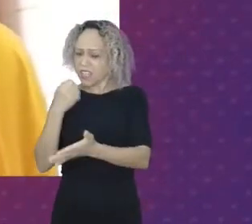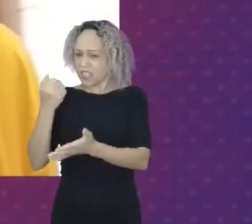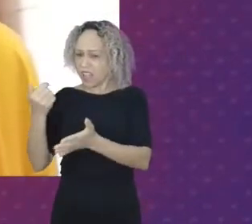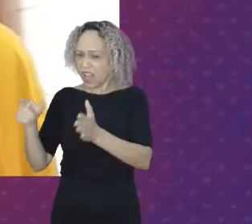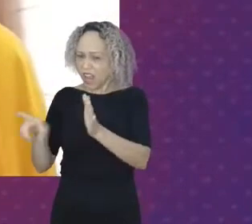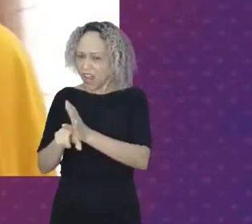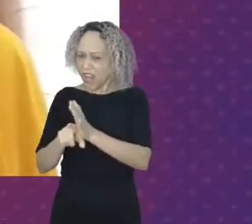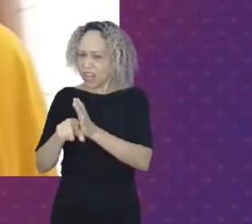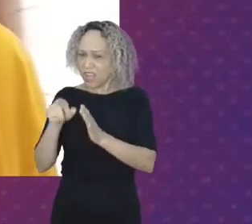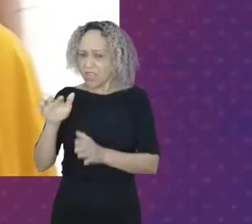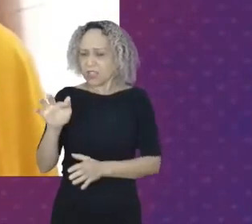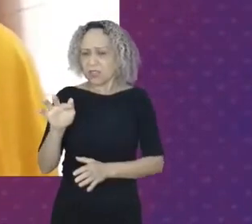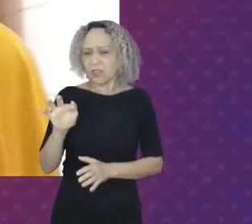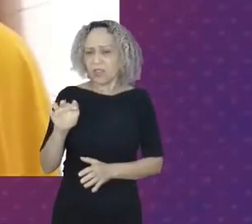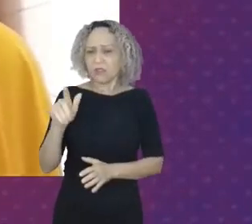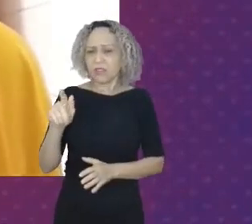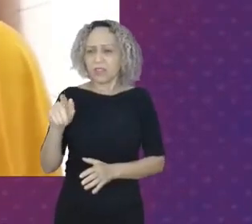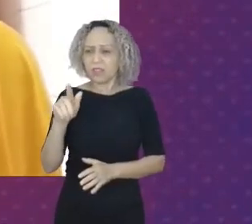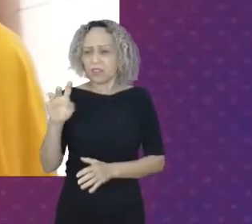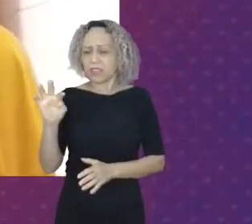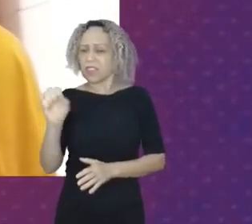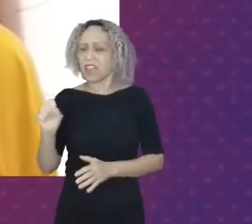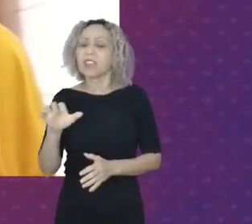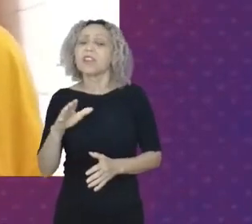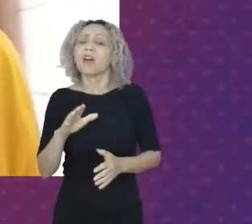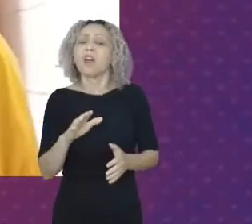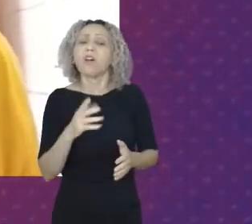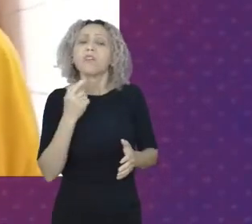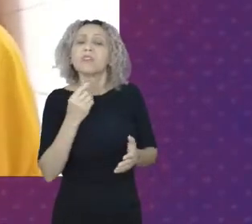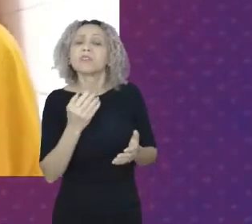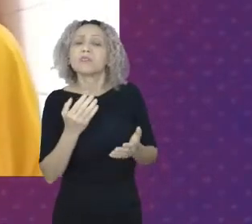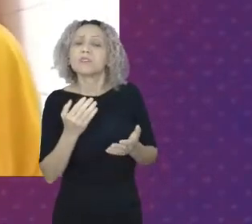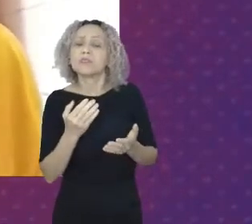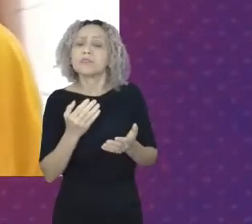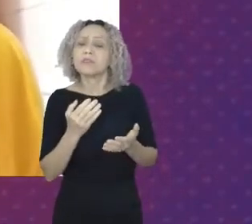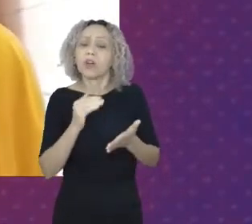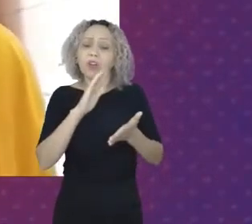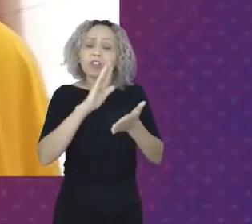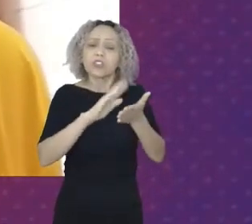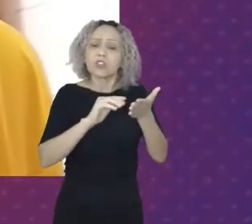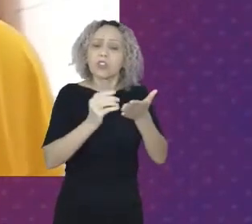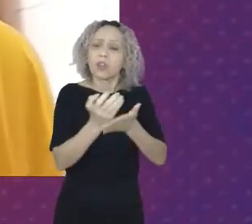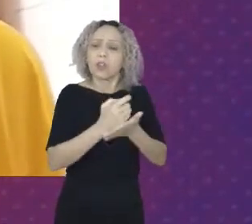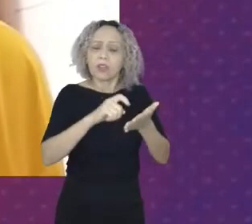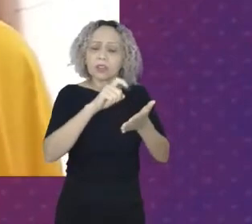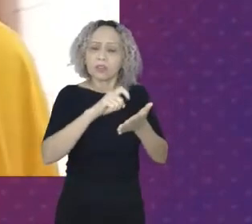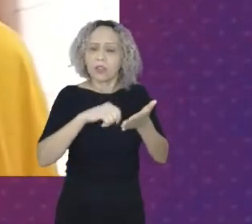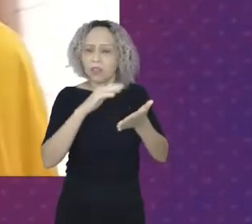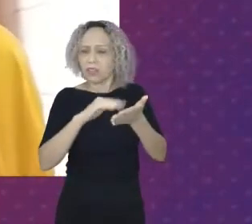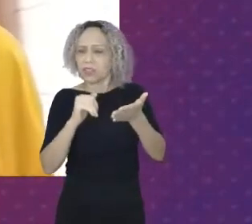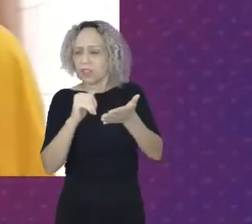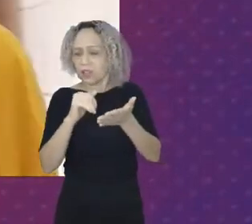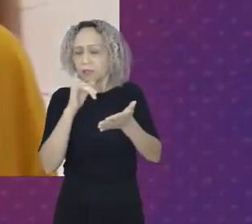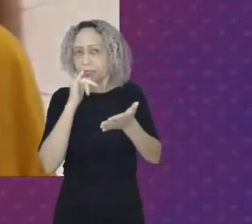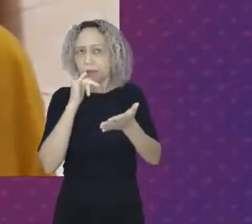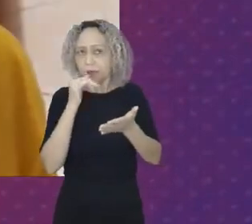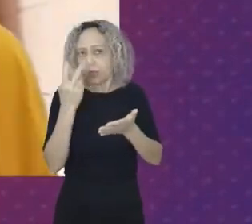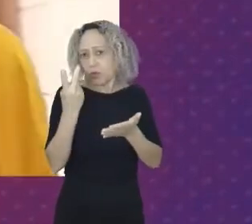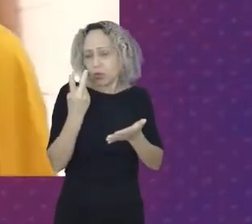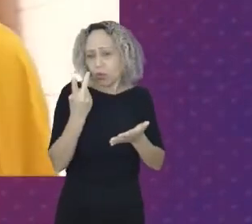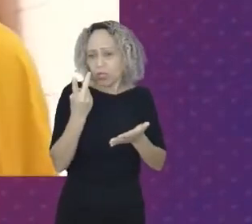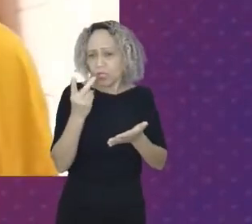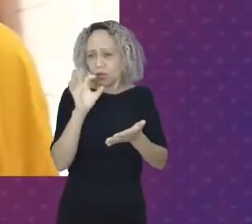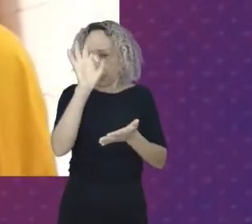E aí houve toda uma movimentação dos sindicatos, se reuniram e ouviram